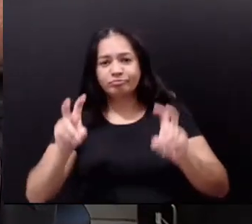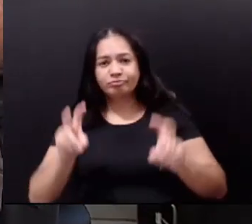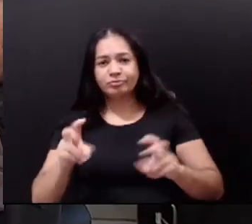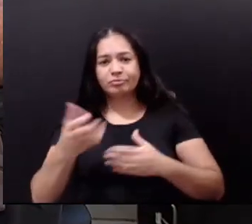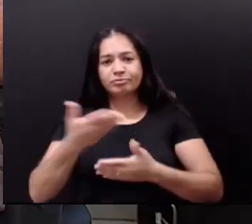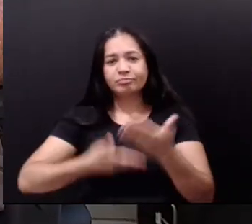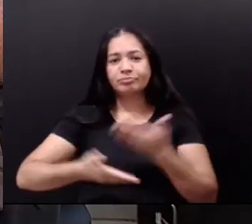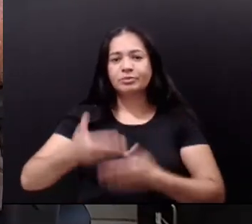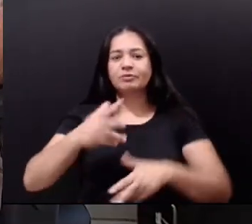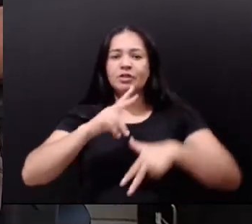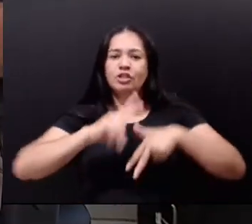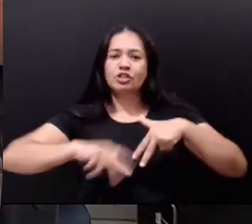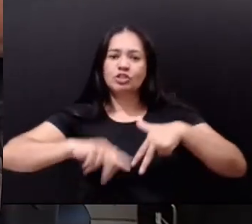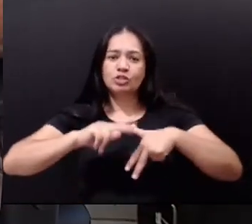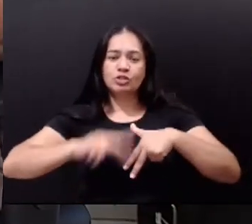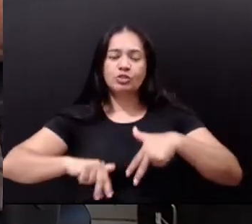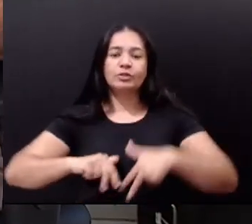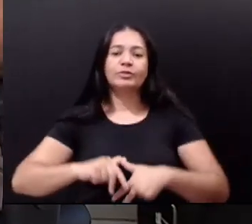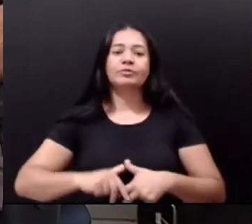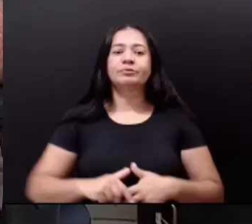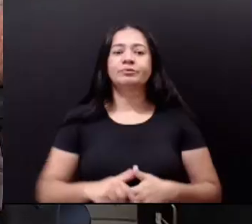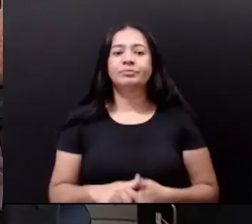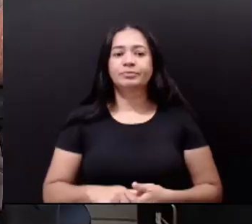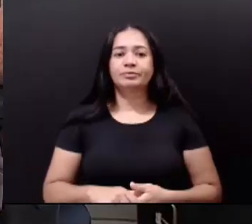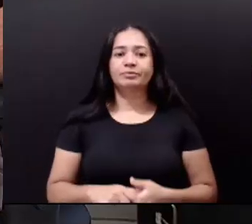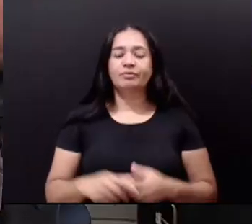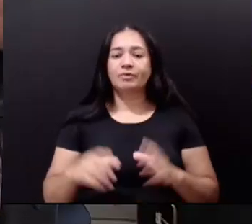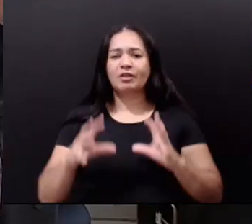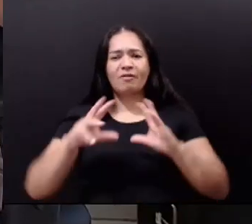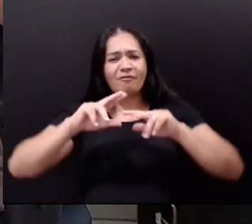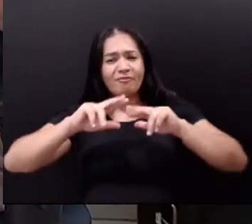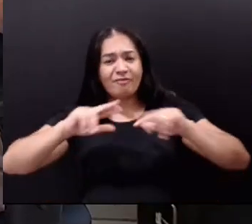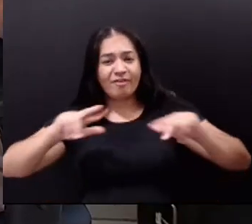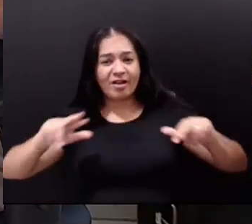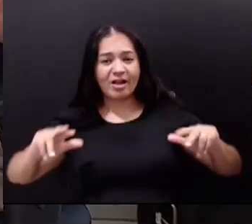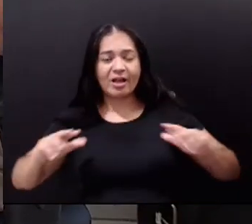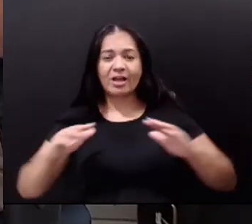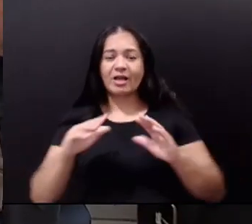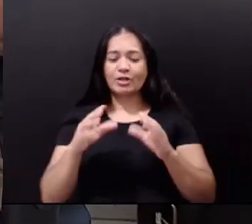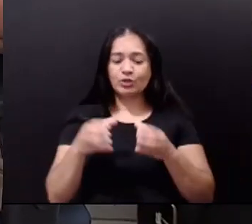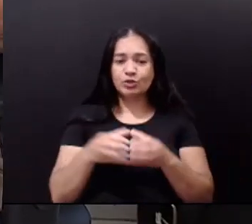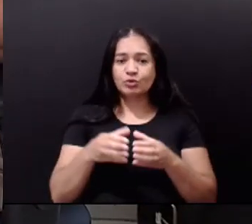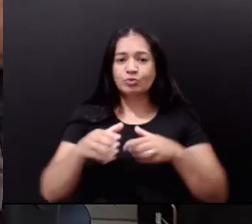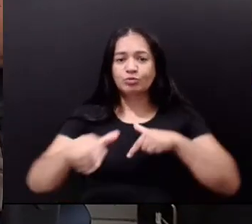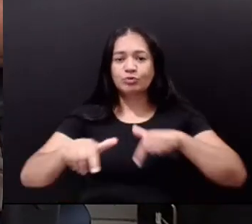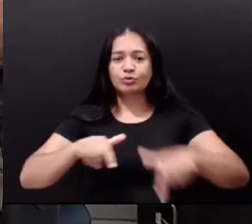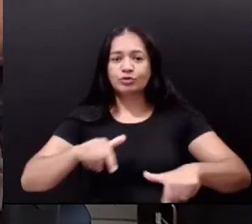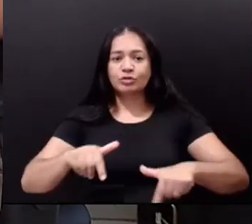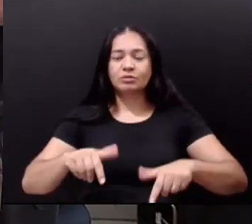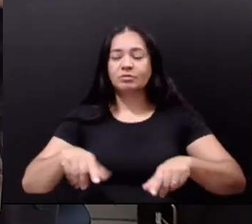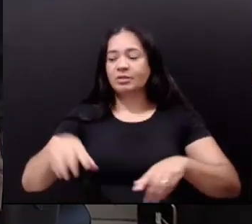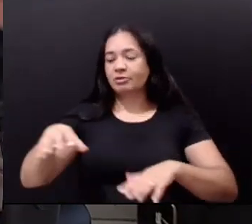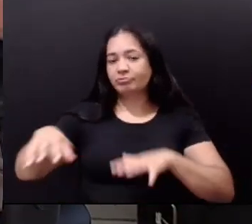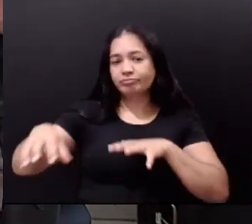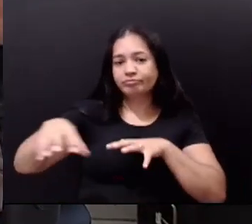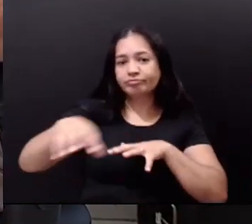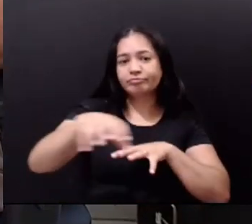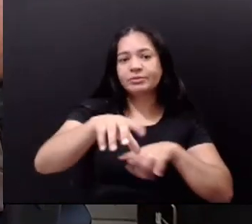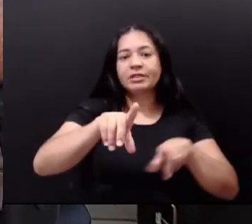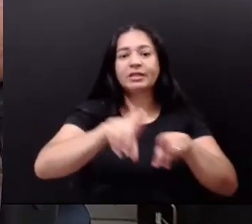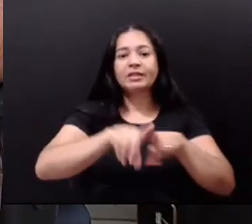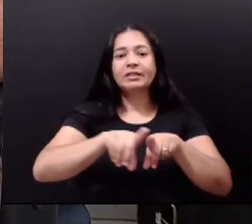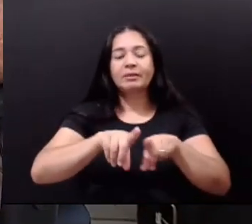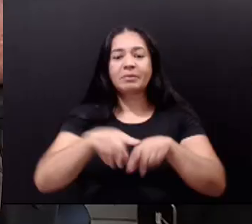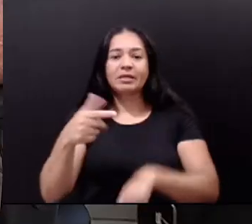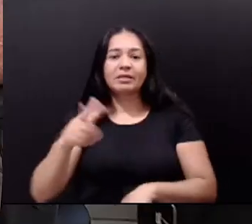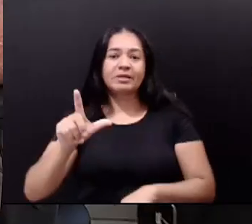envolvem sexualidade. Então, são várias frentes de trabalho que, além das unidades funcionando, tem outras temáticas que perpassam e aí em